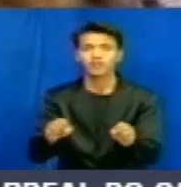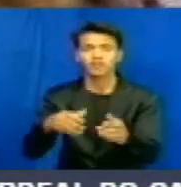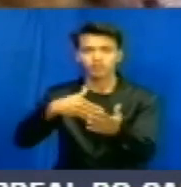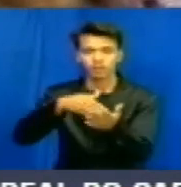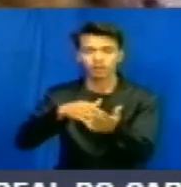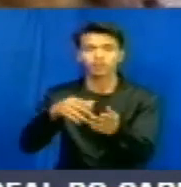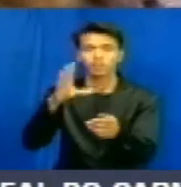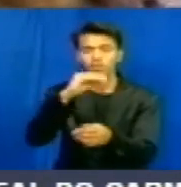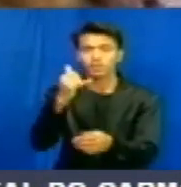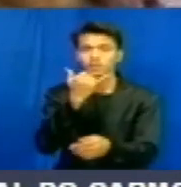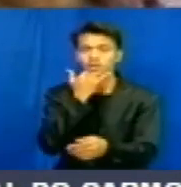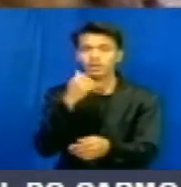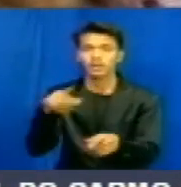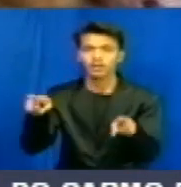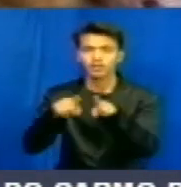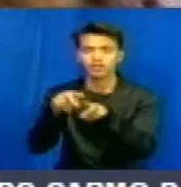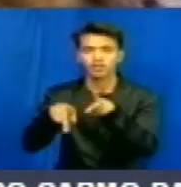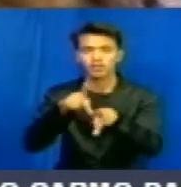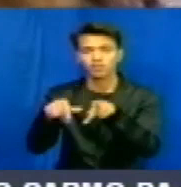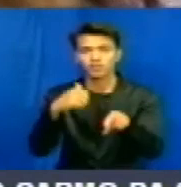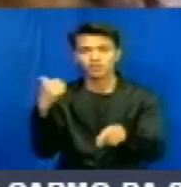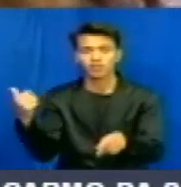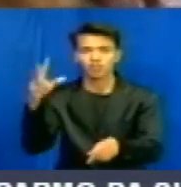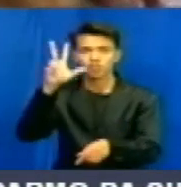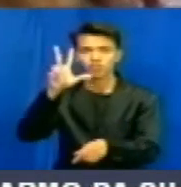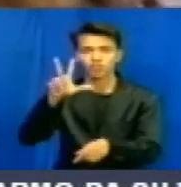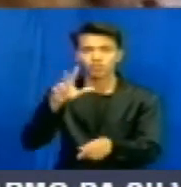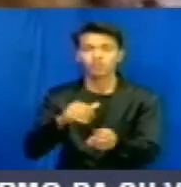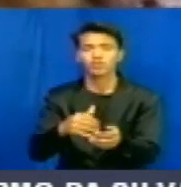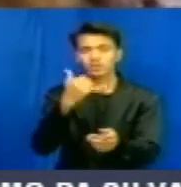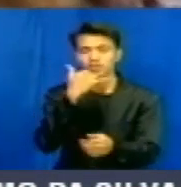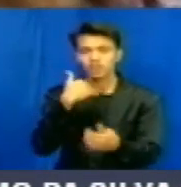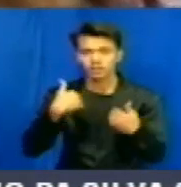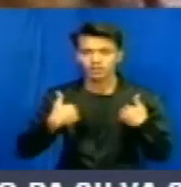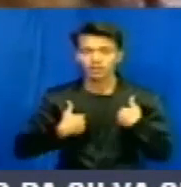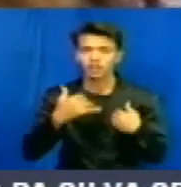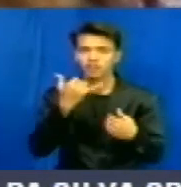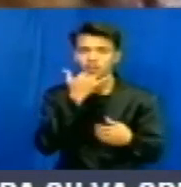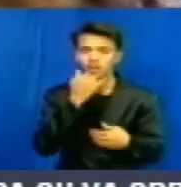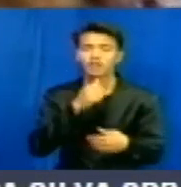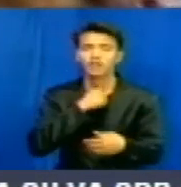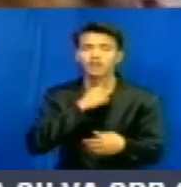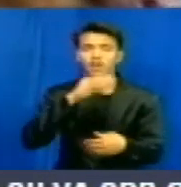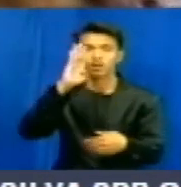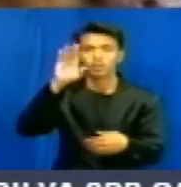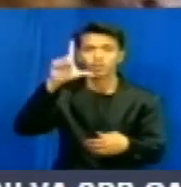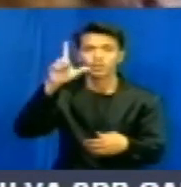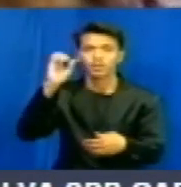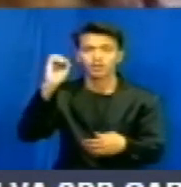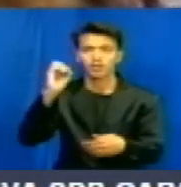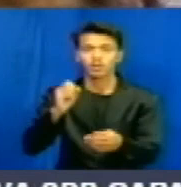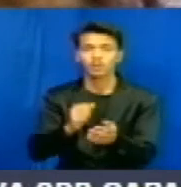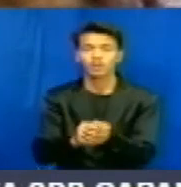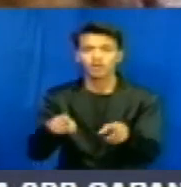ka sala ruma, hanesan ema ser seu selo. Tolo, se kari sala mos, a Mubelo ne sala individual,